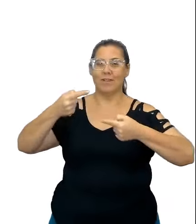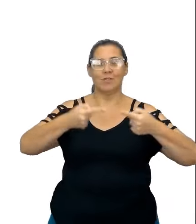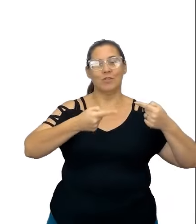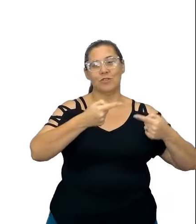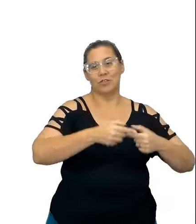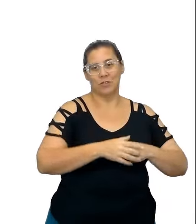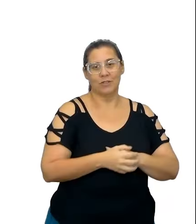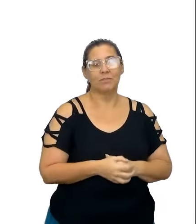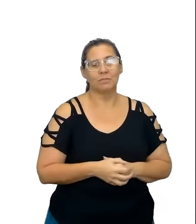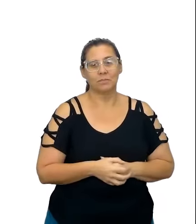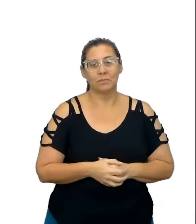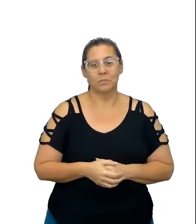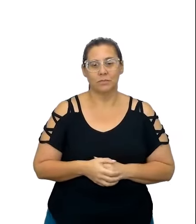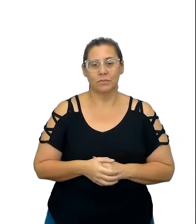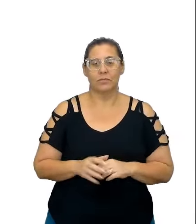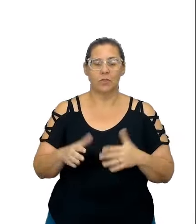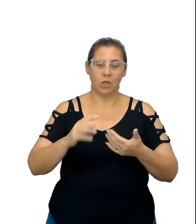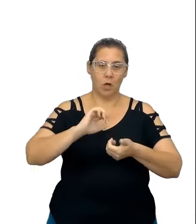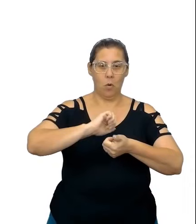relativo